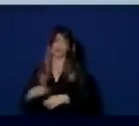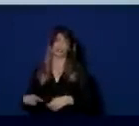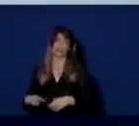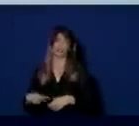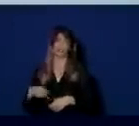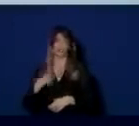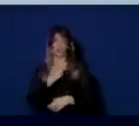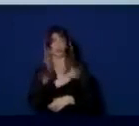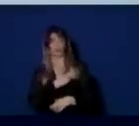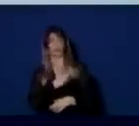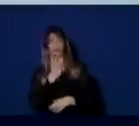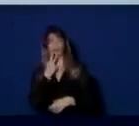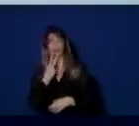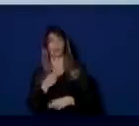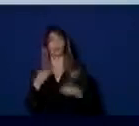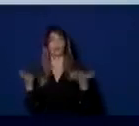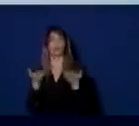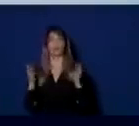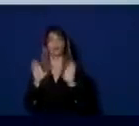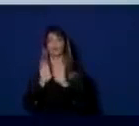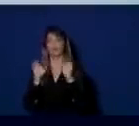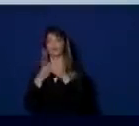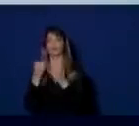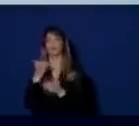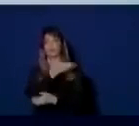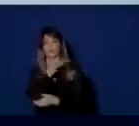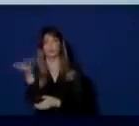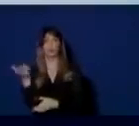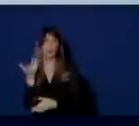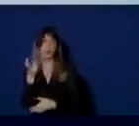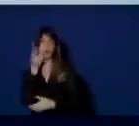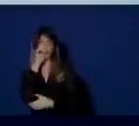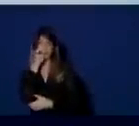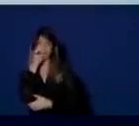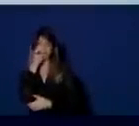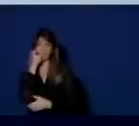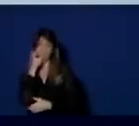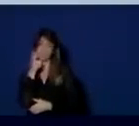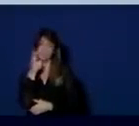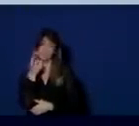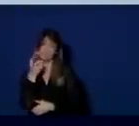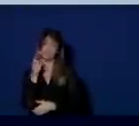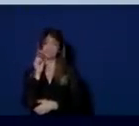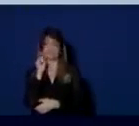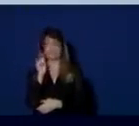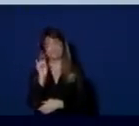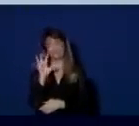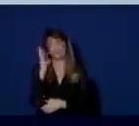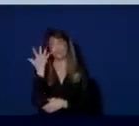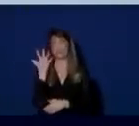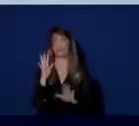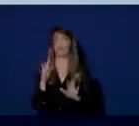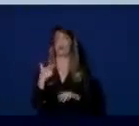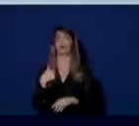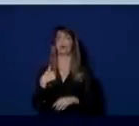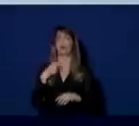hoje na conferência de vocês, mas seria bastante interessante. Mas o que eu tenho